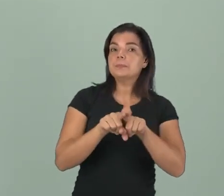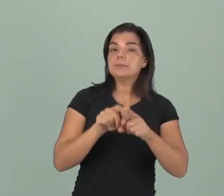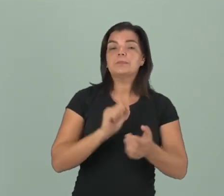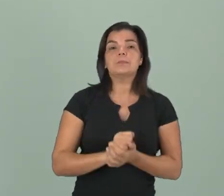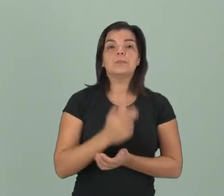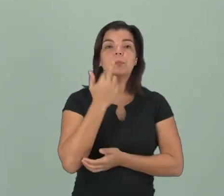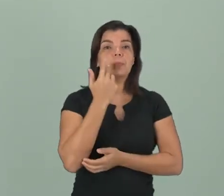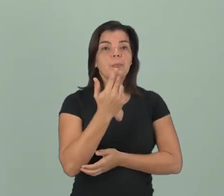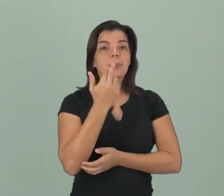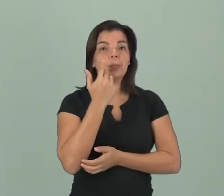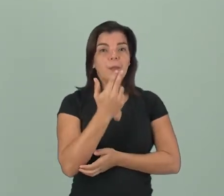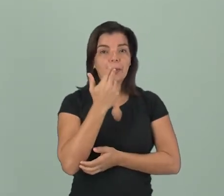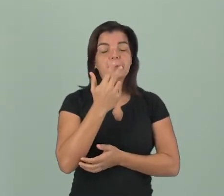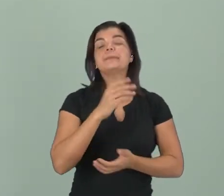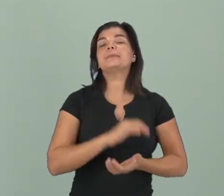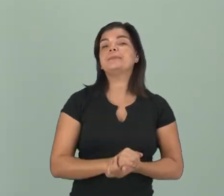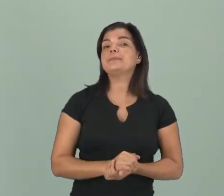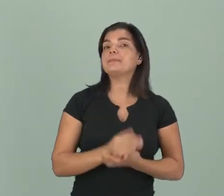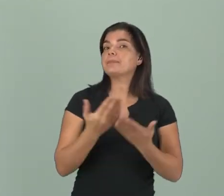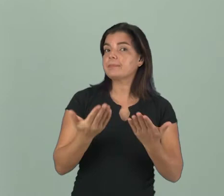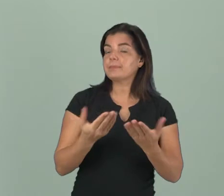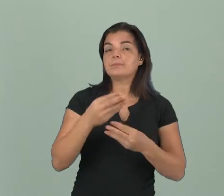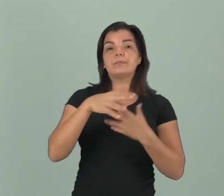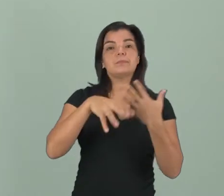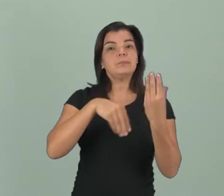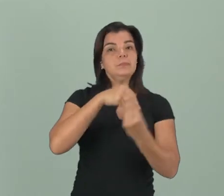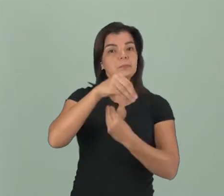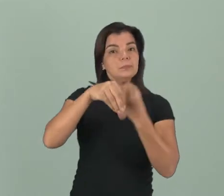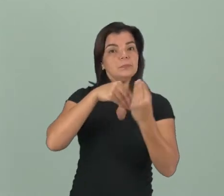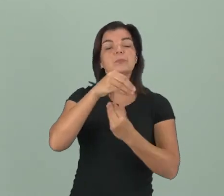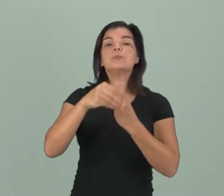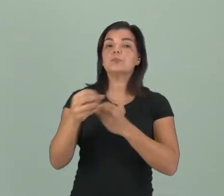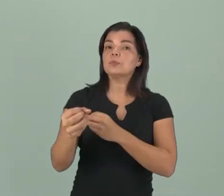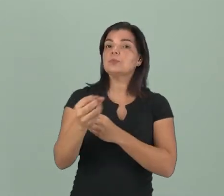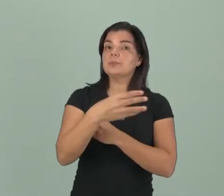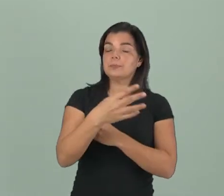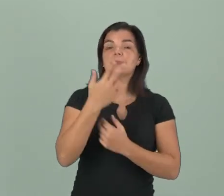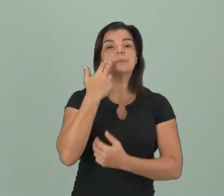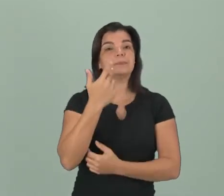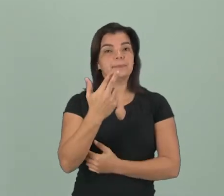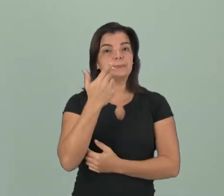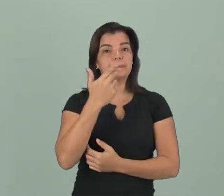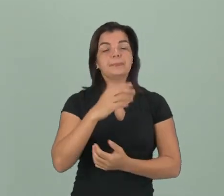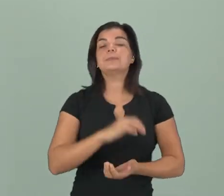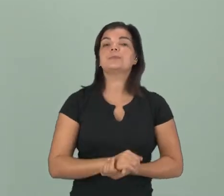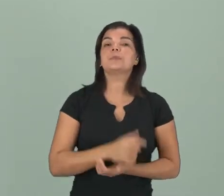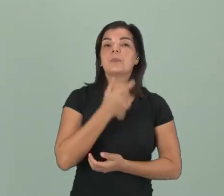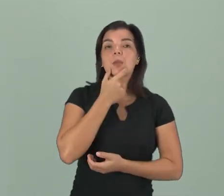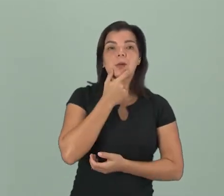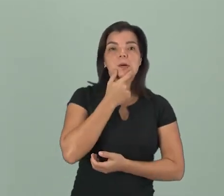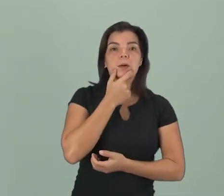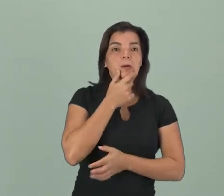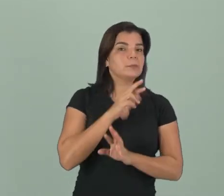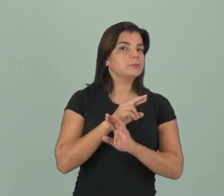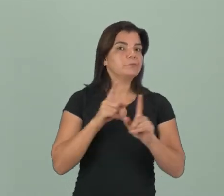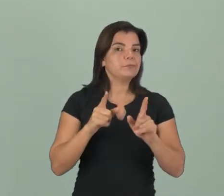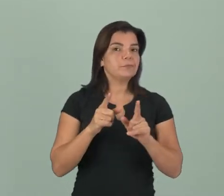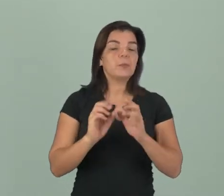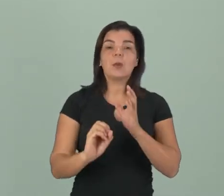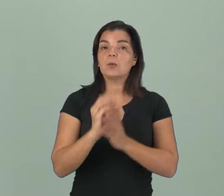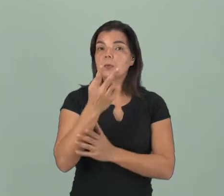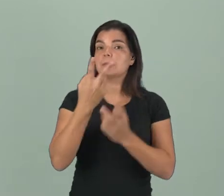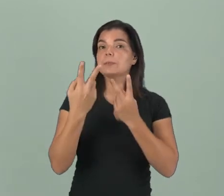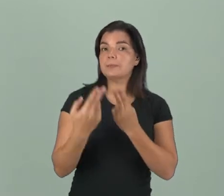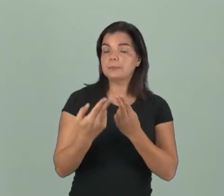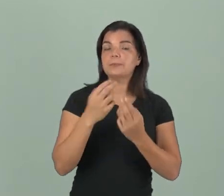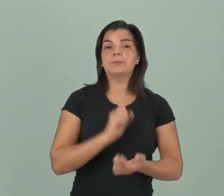o idioma a língua e assim iam se formando novos dialetos e até novos idiomas o inglês uma cor diferente aconteceu a